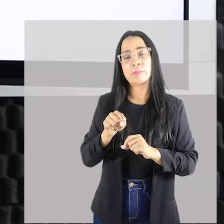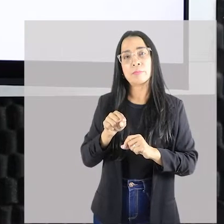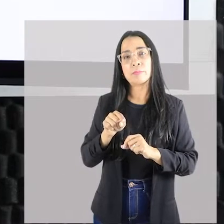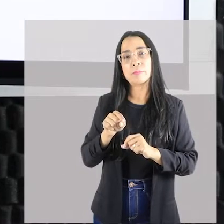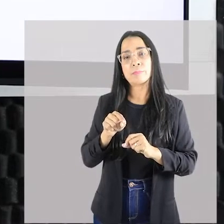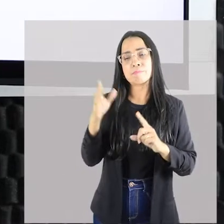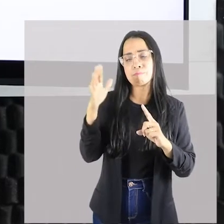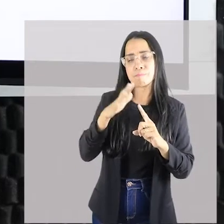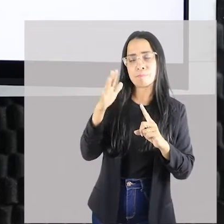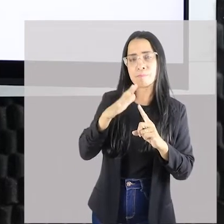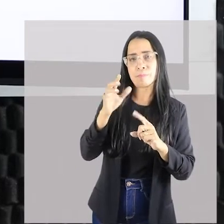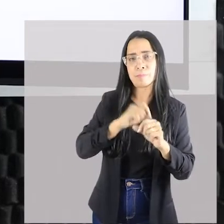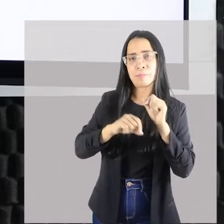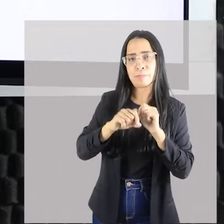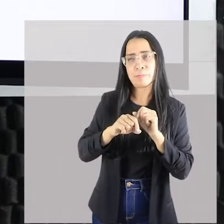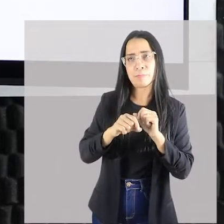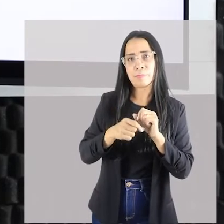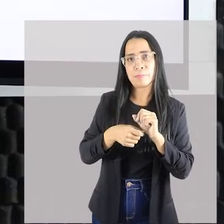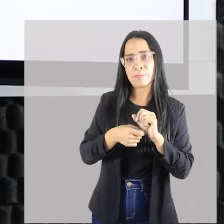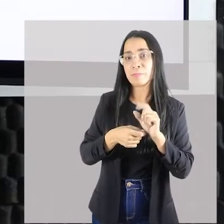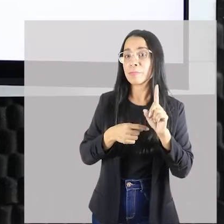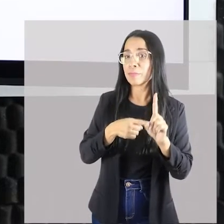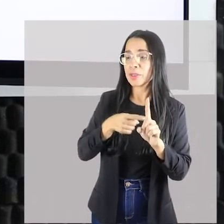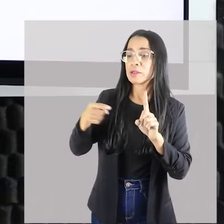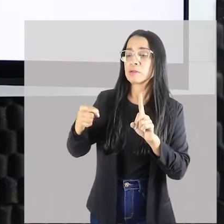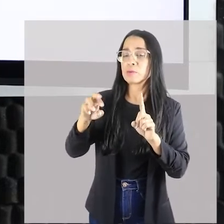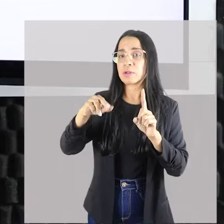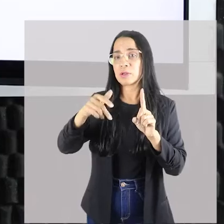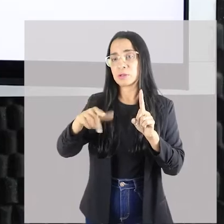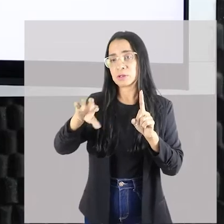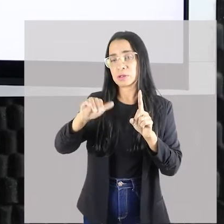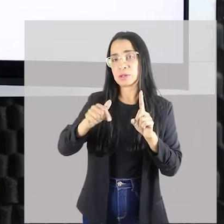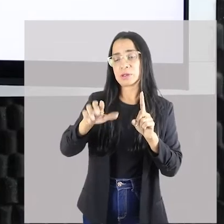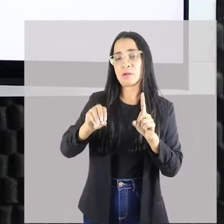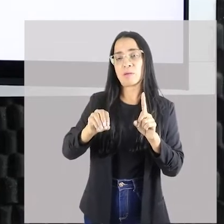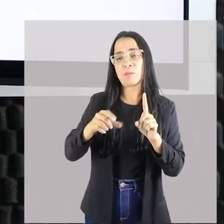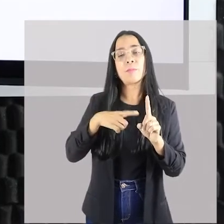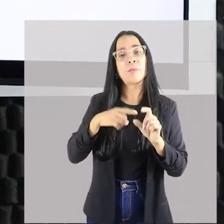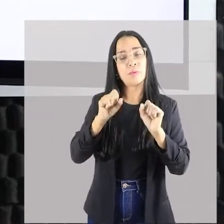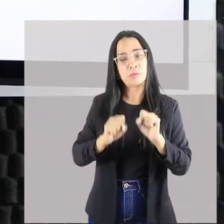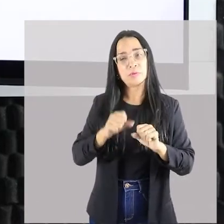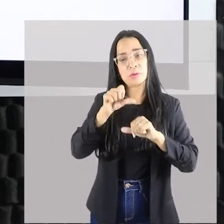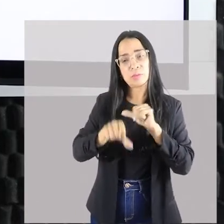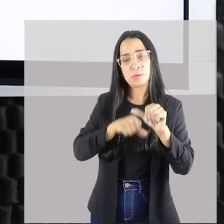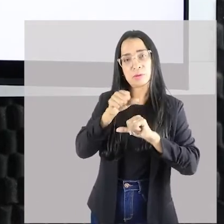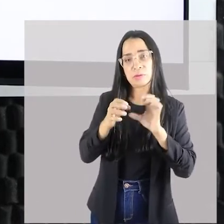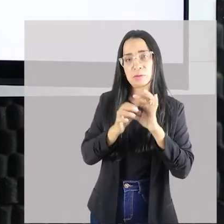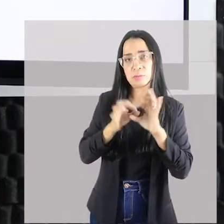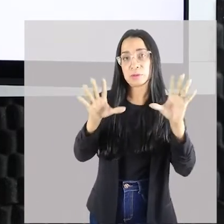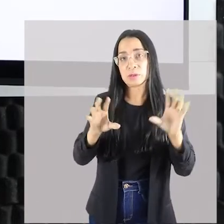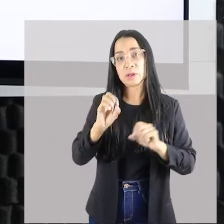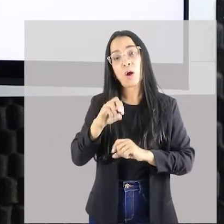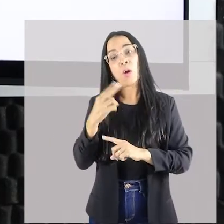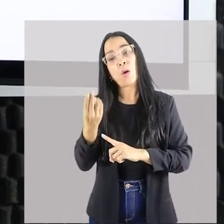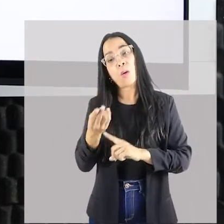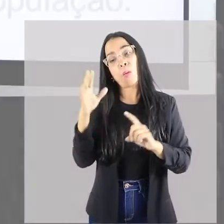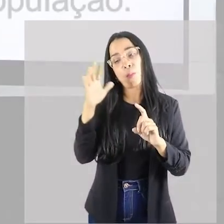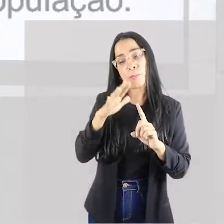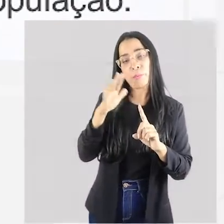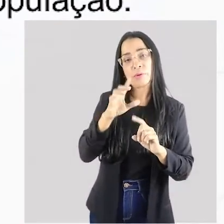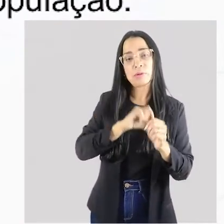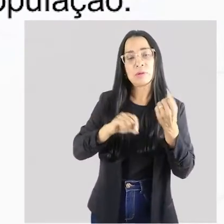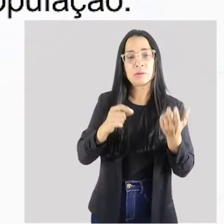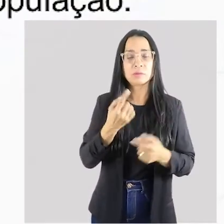quando você se expõe à radiação, né? Então a gente pode ter tanto mutações espontâneas quanto mutações induzidas, tá